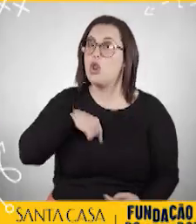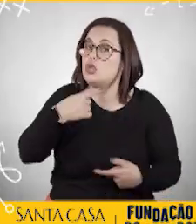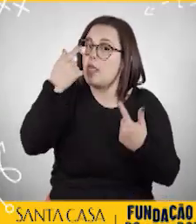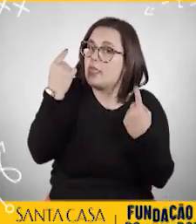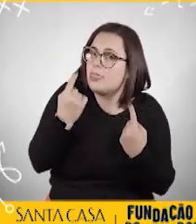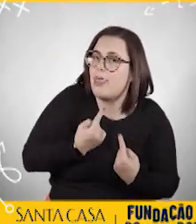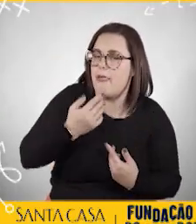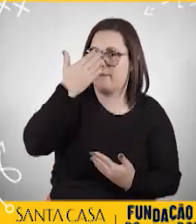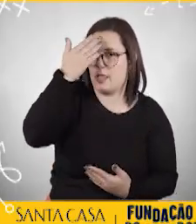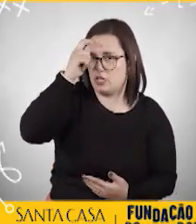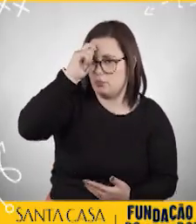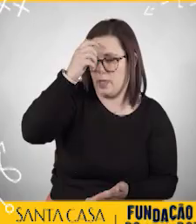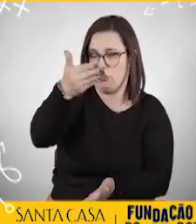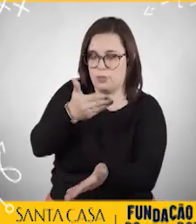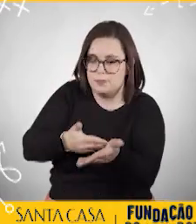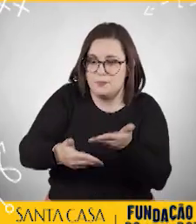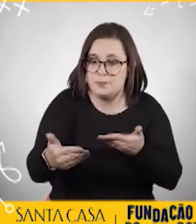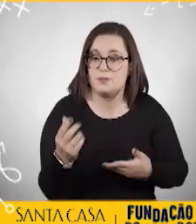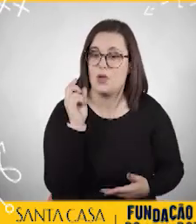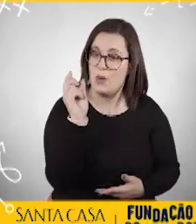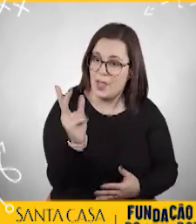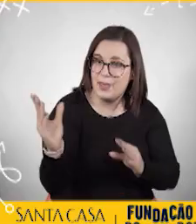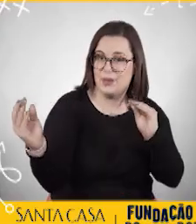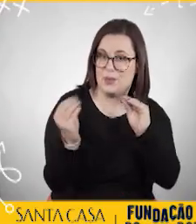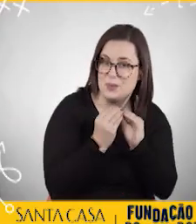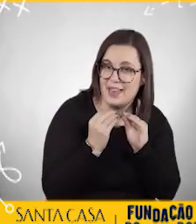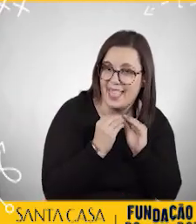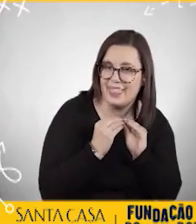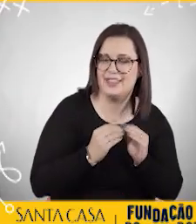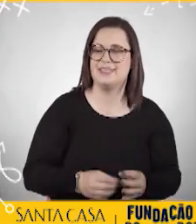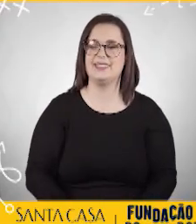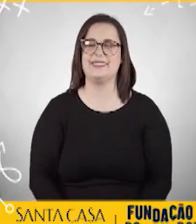E devemos respeitar uns aos outros, ok? Combinado?